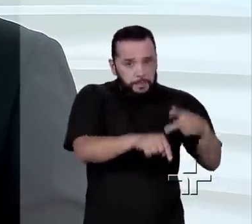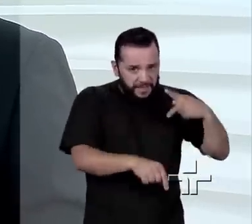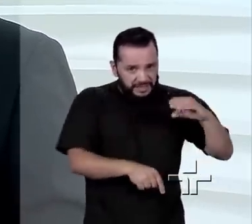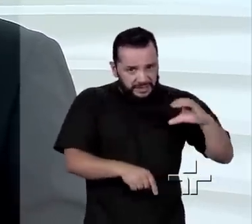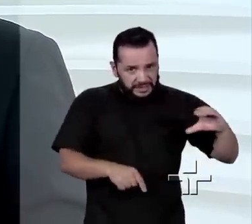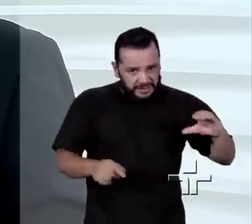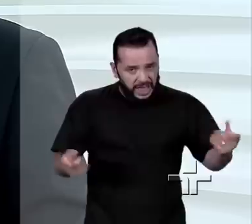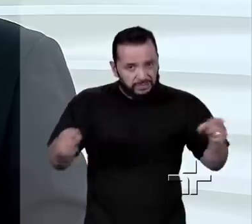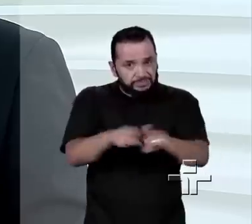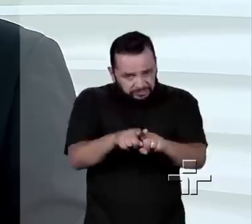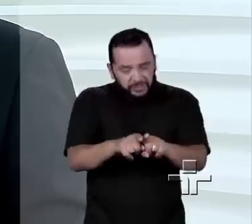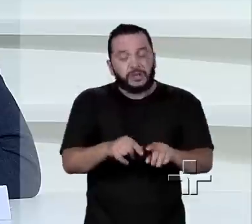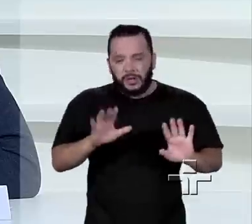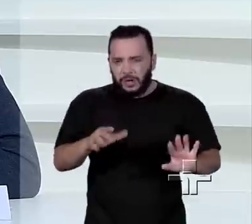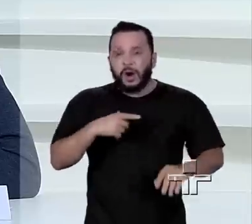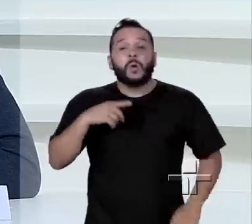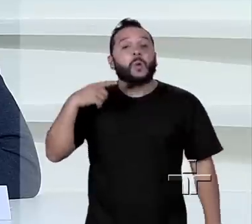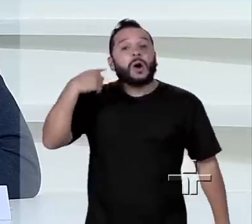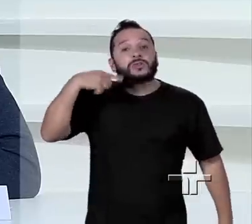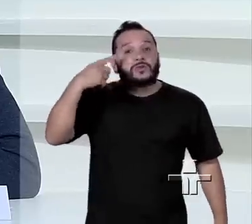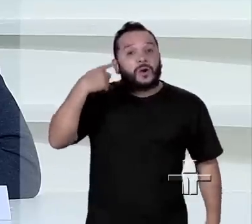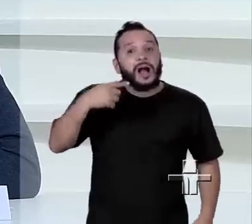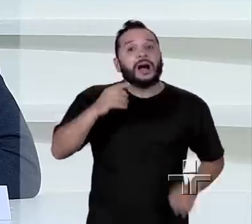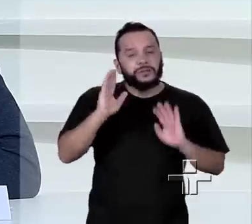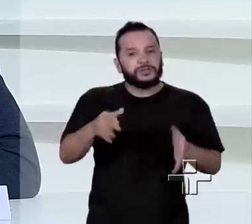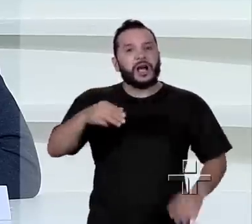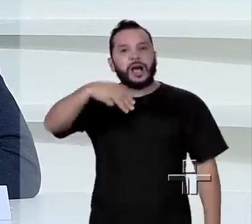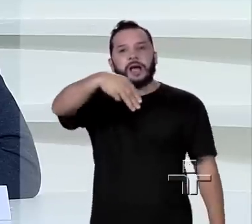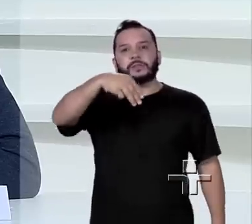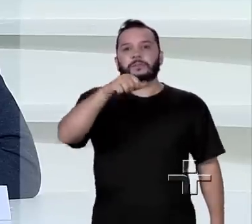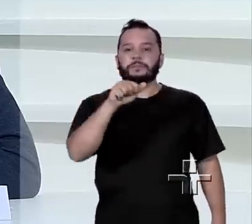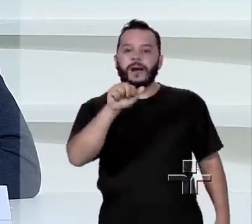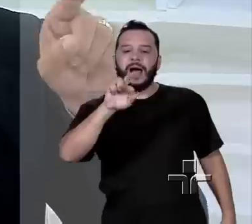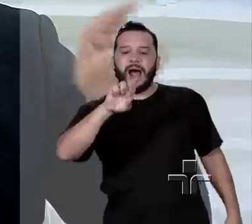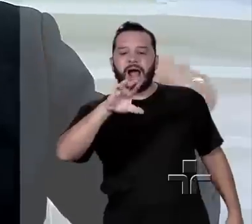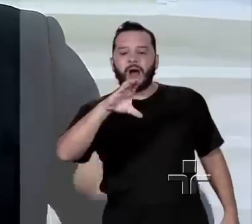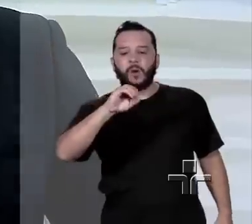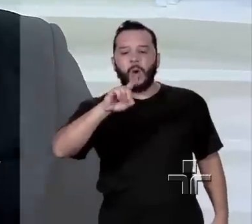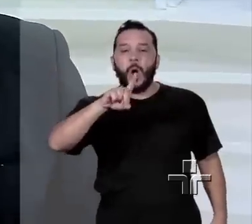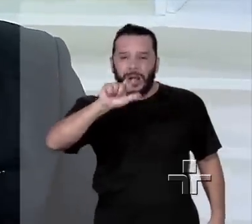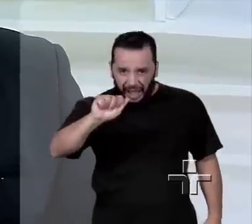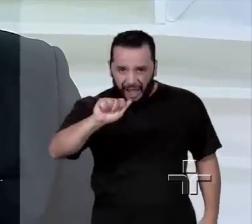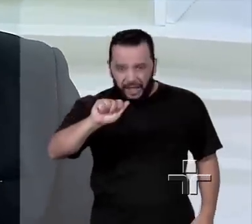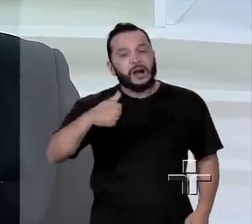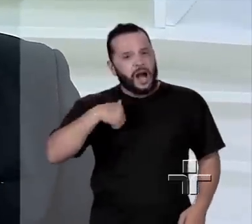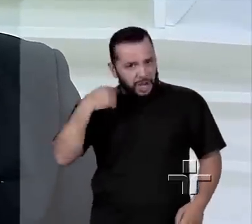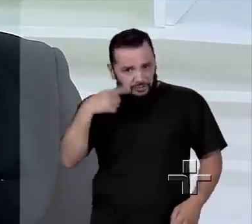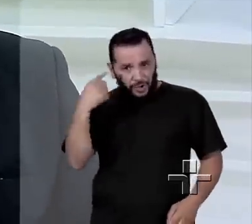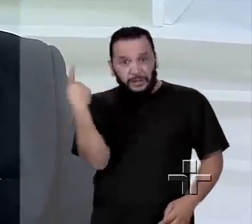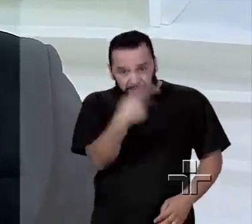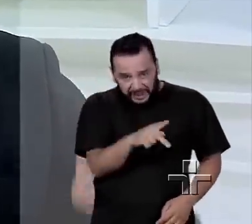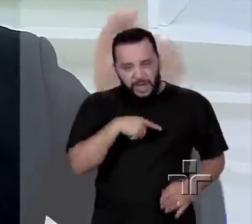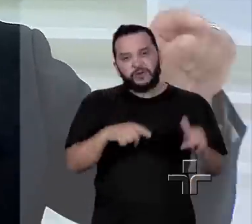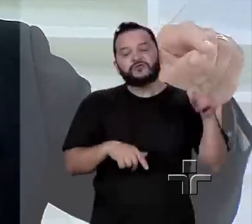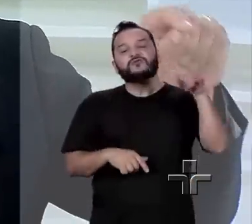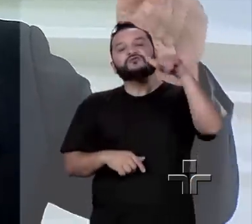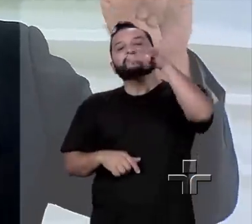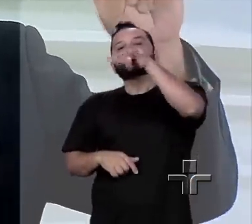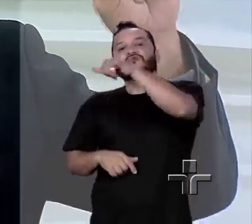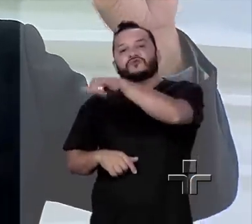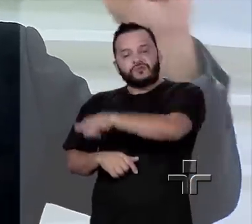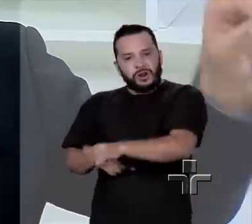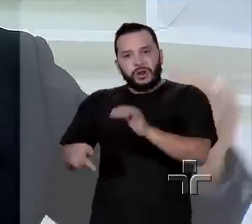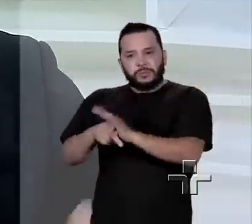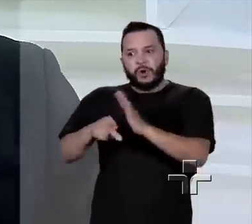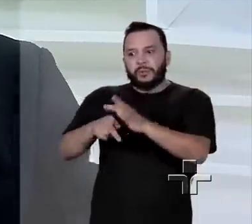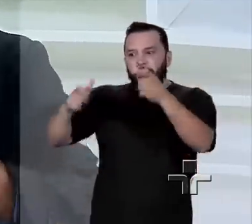advogada do Marcola foi no avião da Polícia Militar para Presidente Prudente. Foi recebido lá pelo